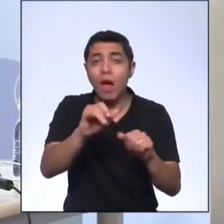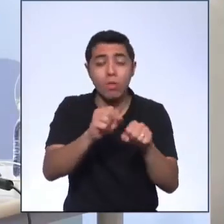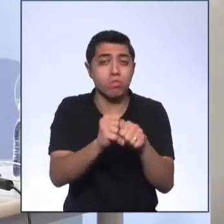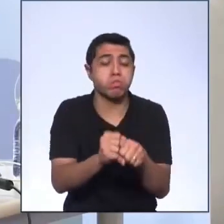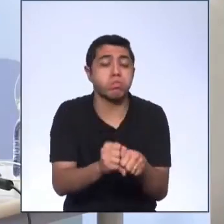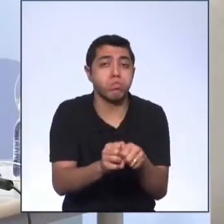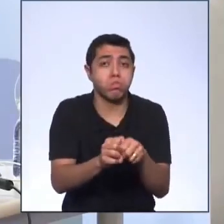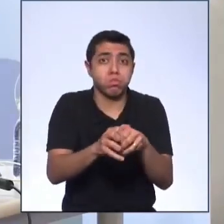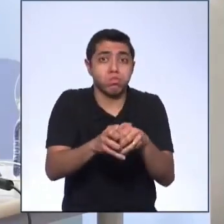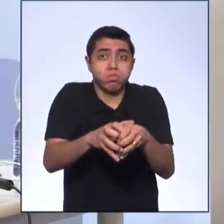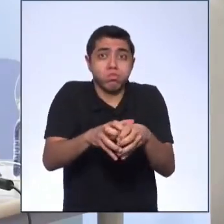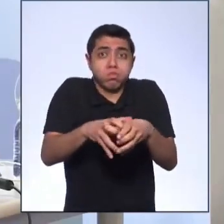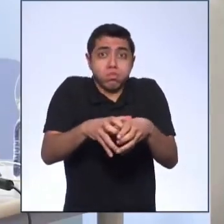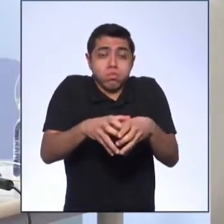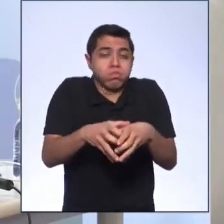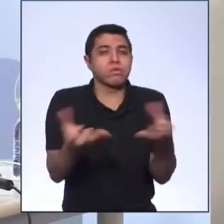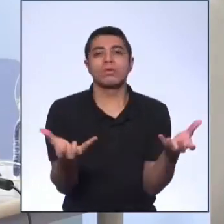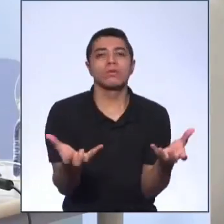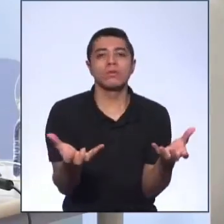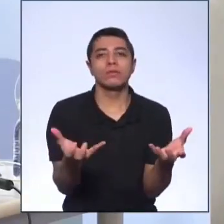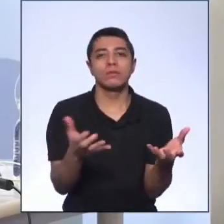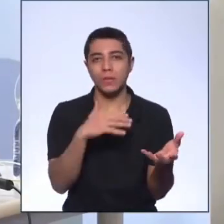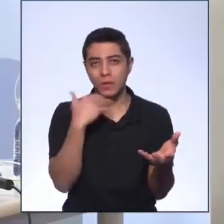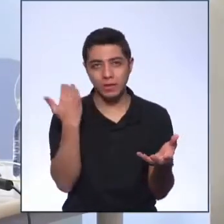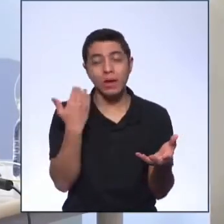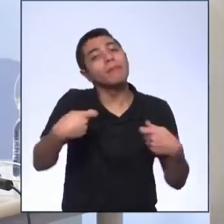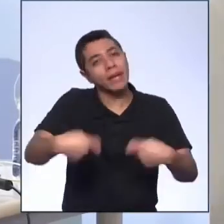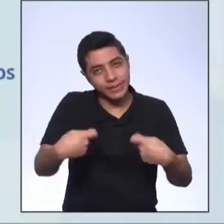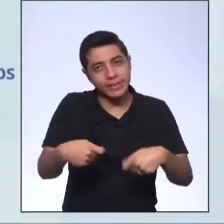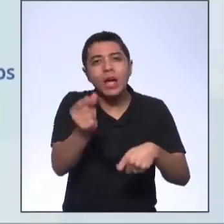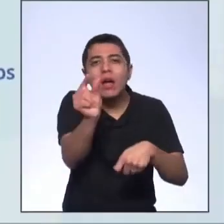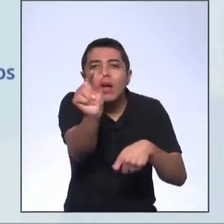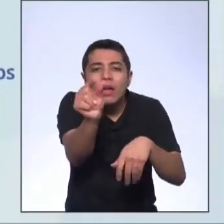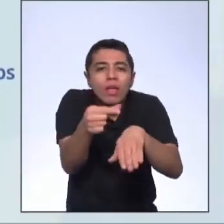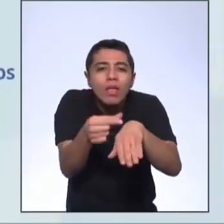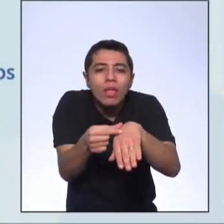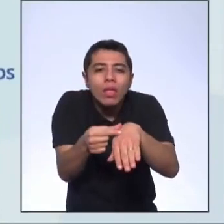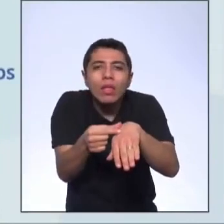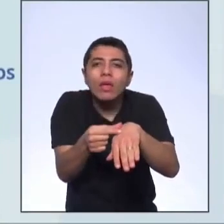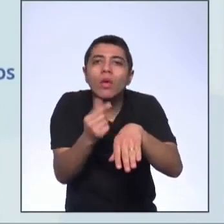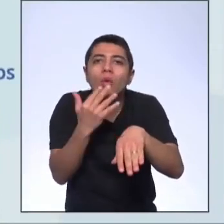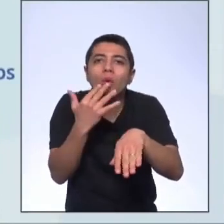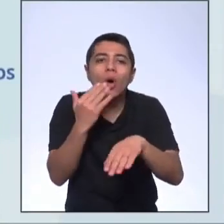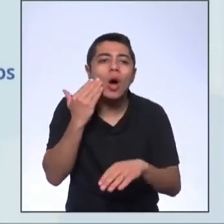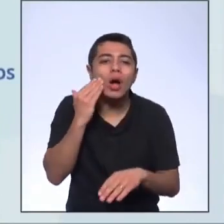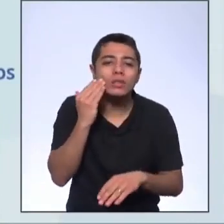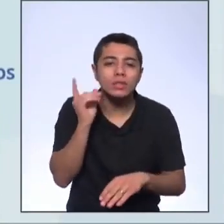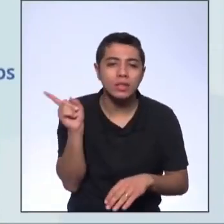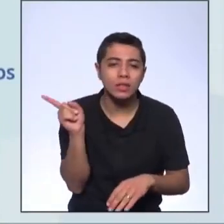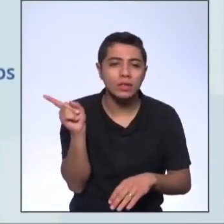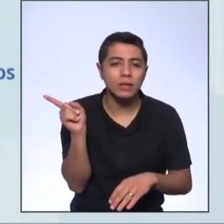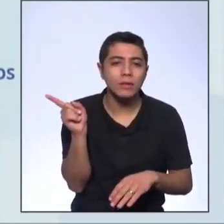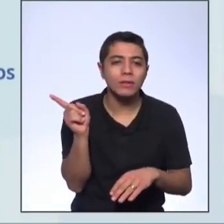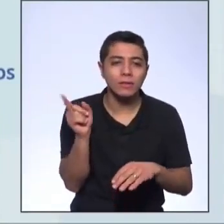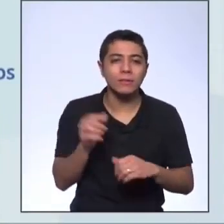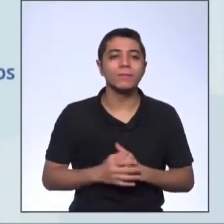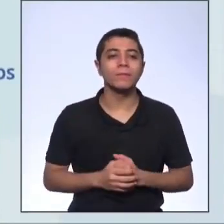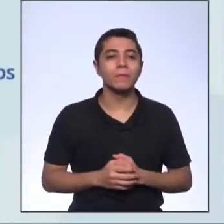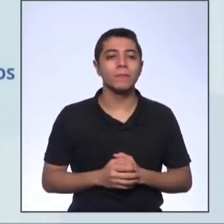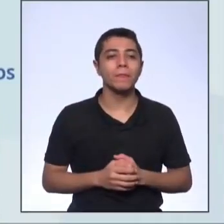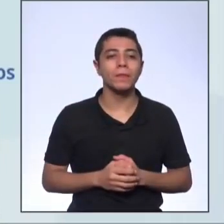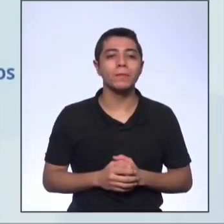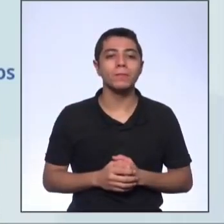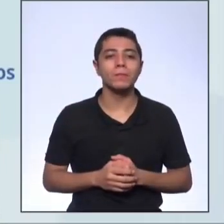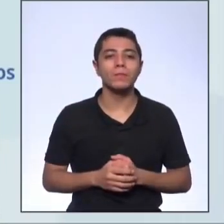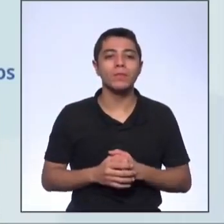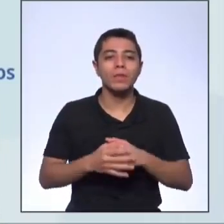alguns utilizam o meio de locomoção como o paramécio, a gente pode perceber. Ele parece um sapato, né? Uma